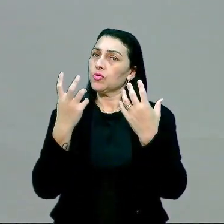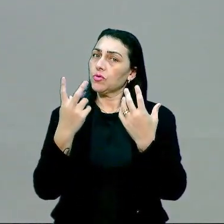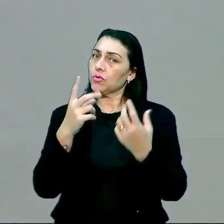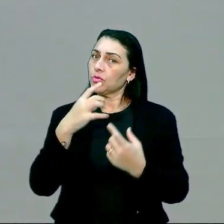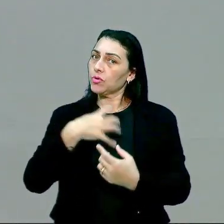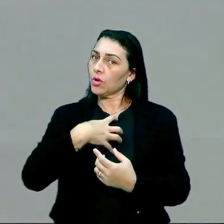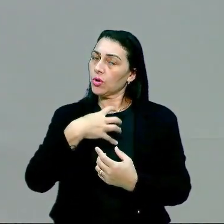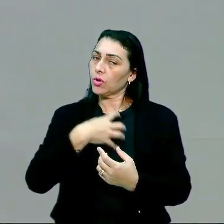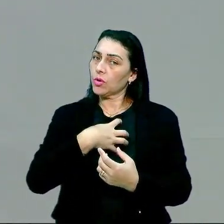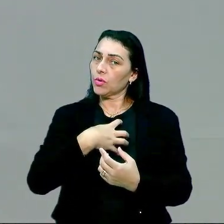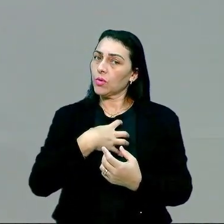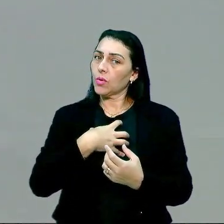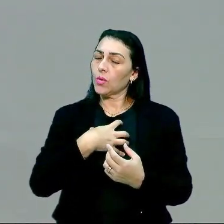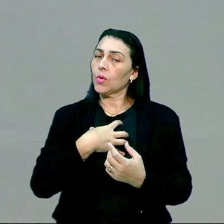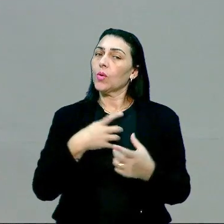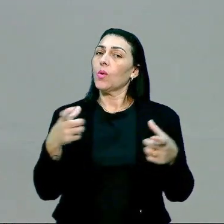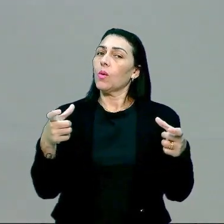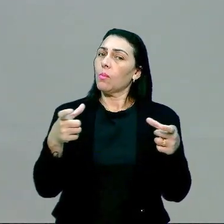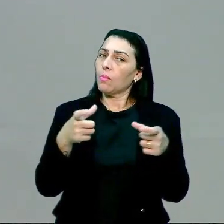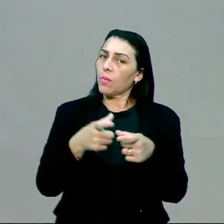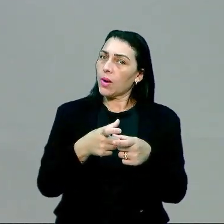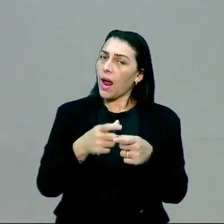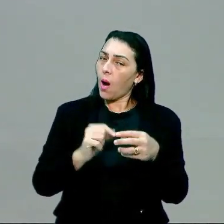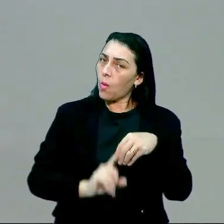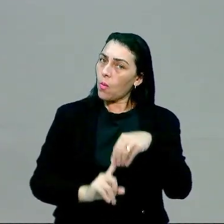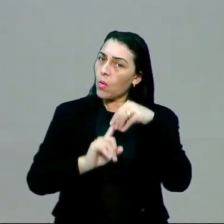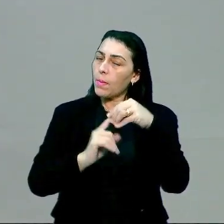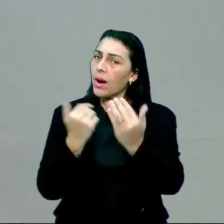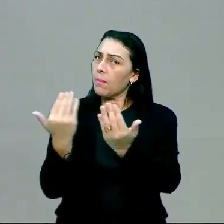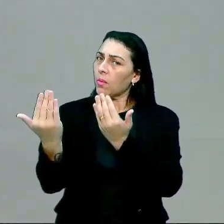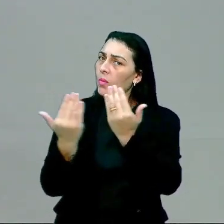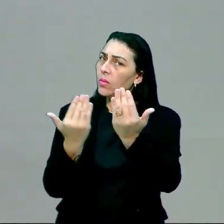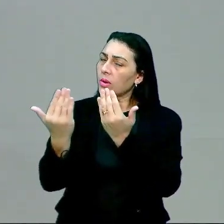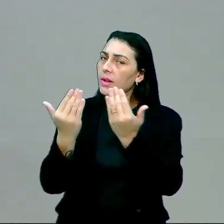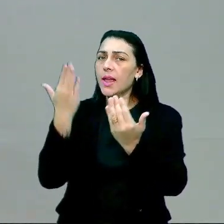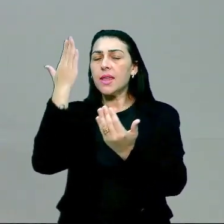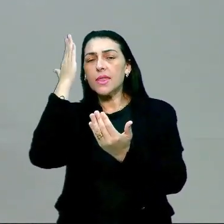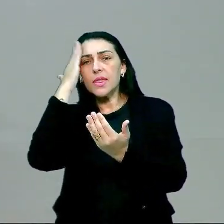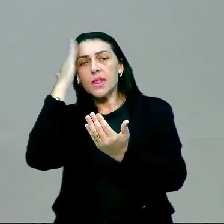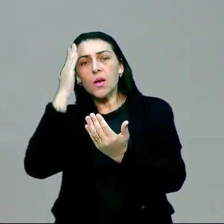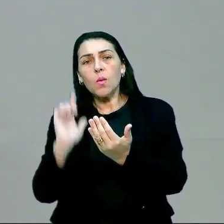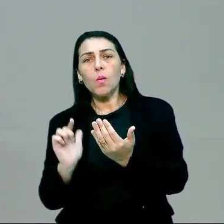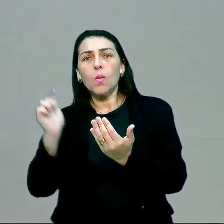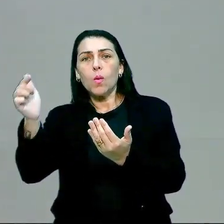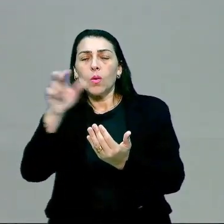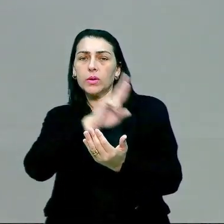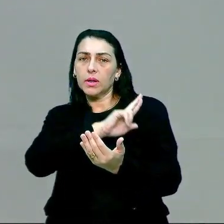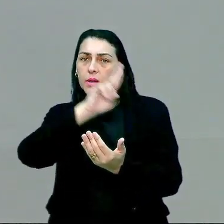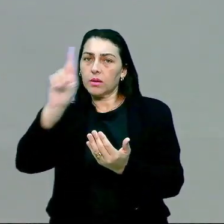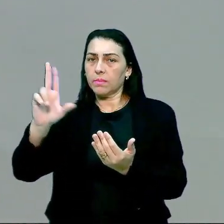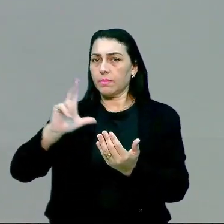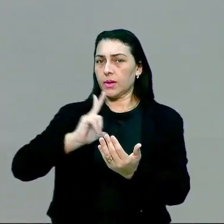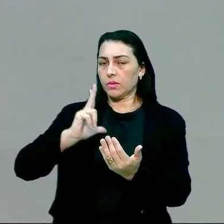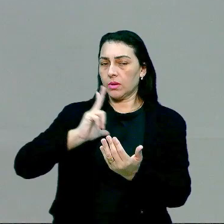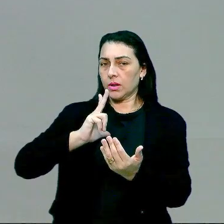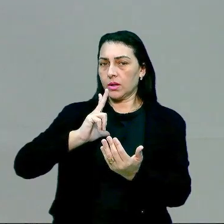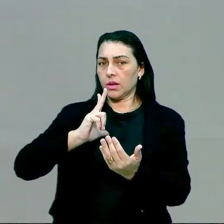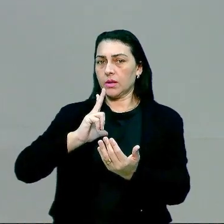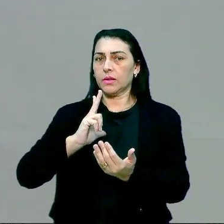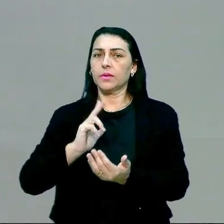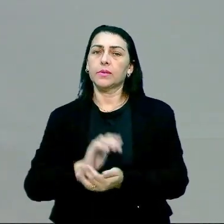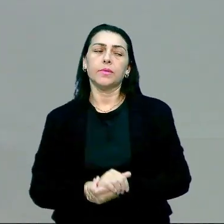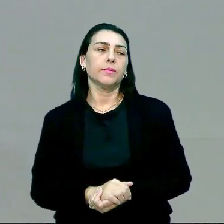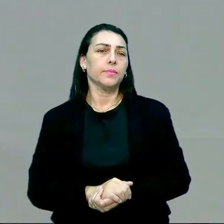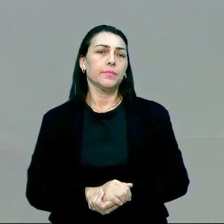forma. Uma pormenorização para poder comparar e entender outras particularidades.